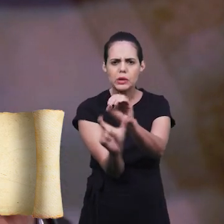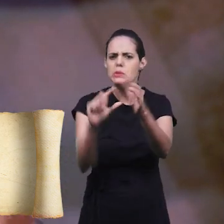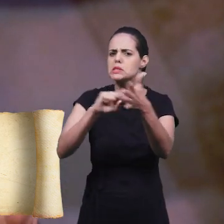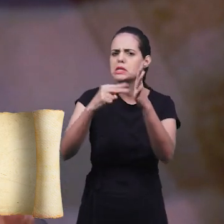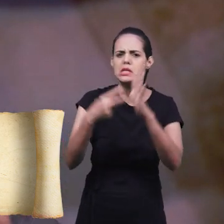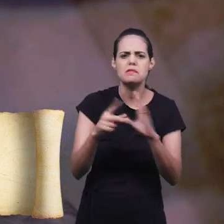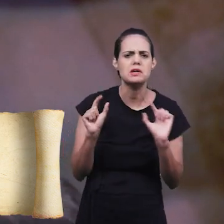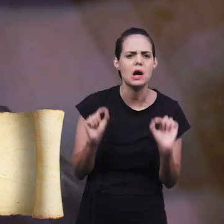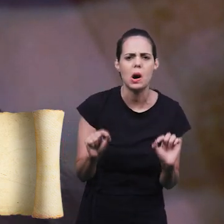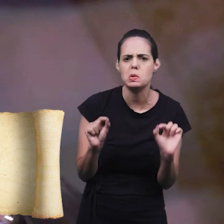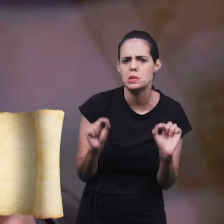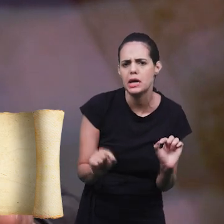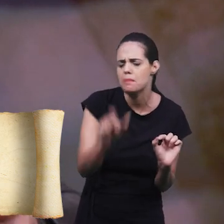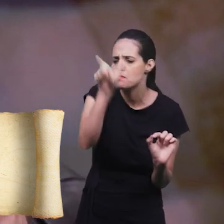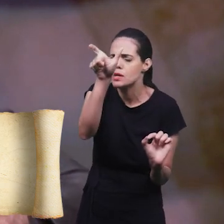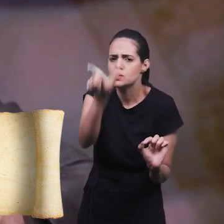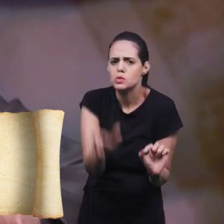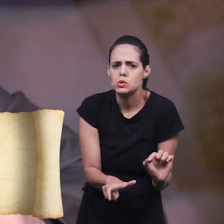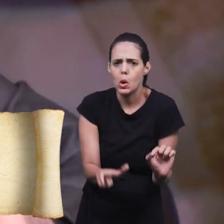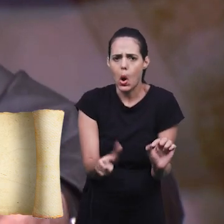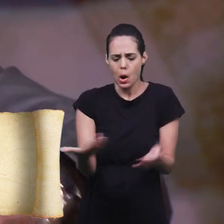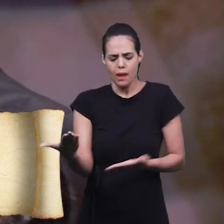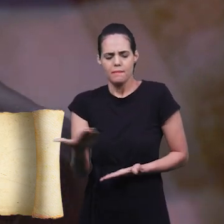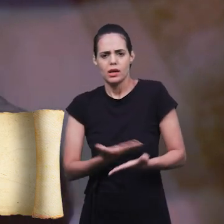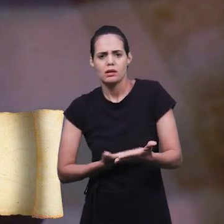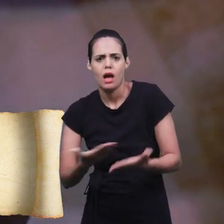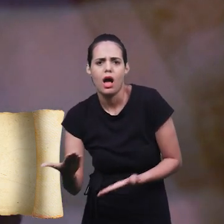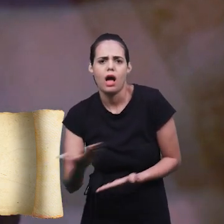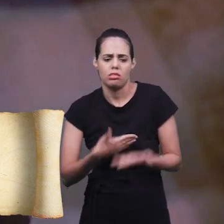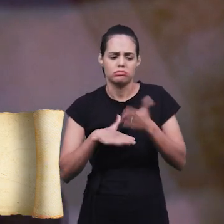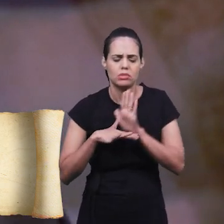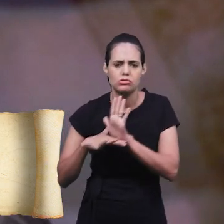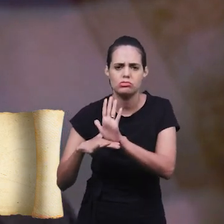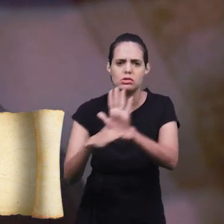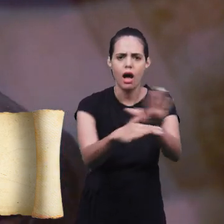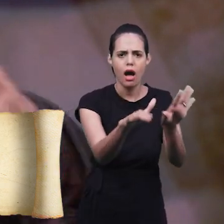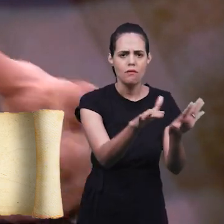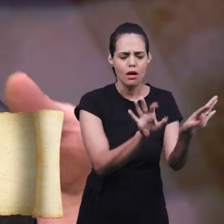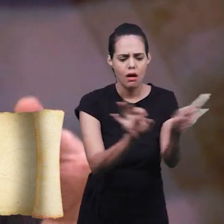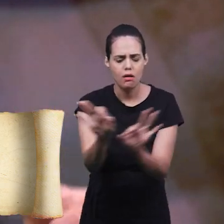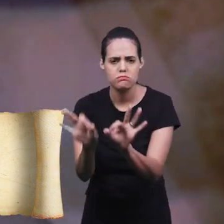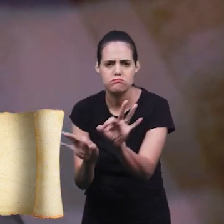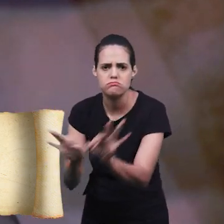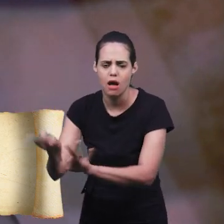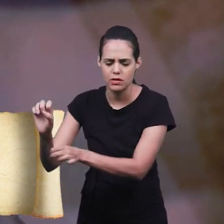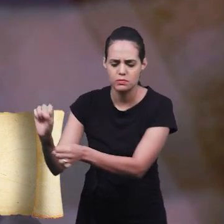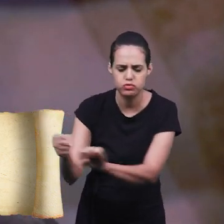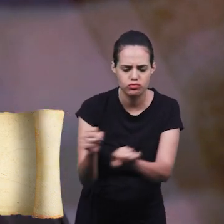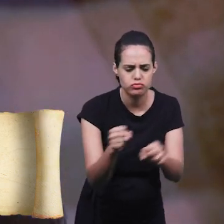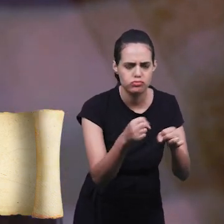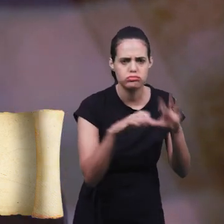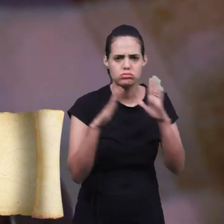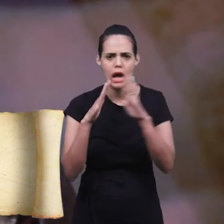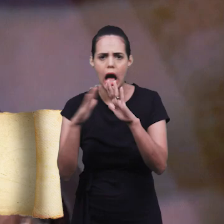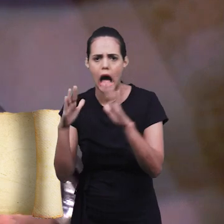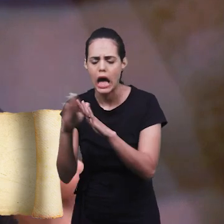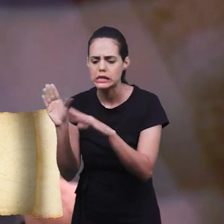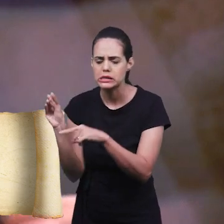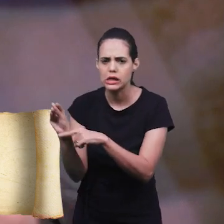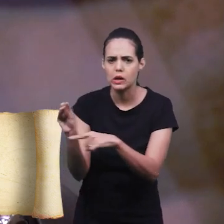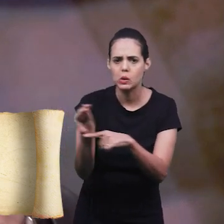um empregado, um ajudante, aquele que levava, que arrumava a casa,